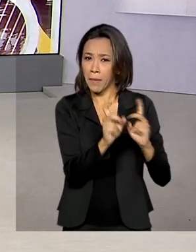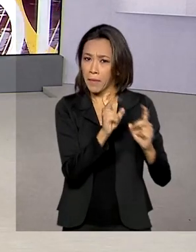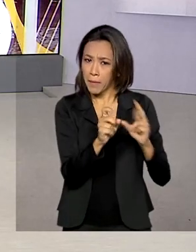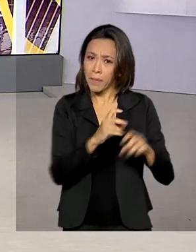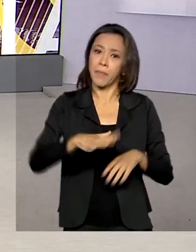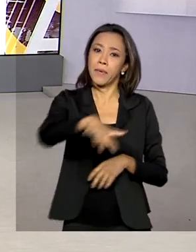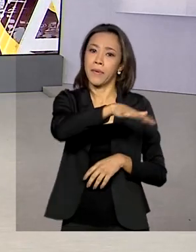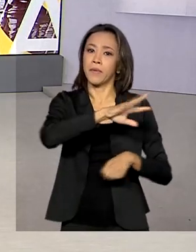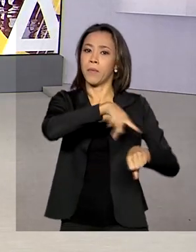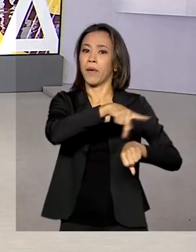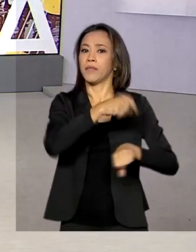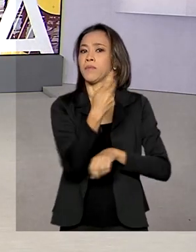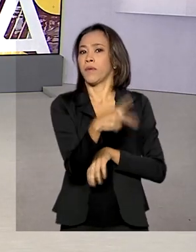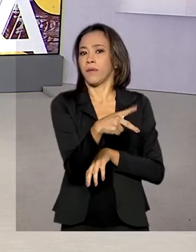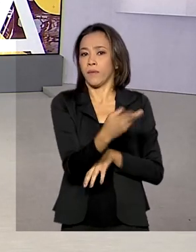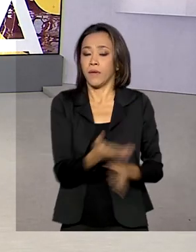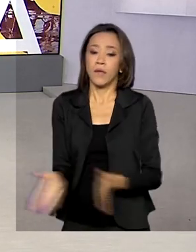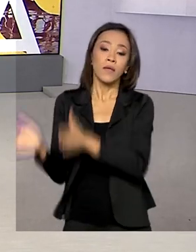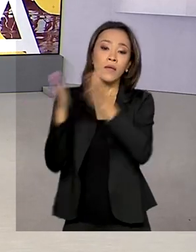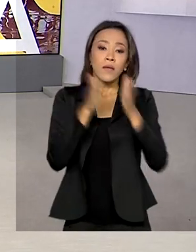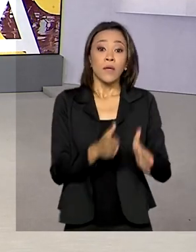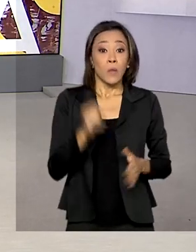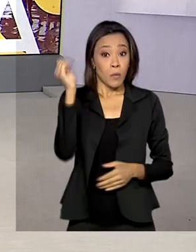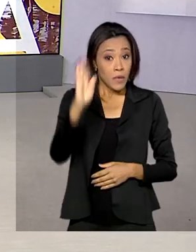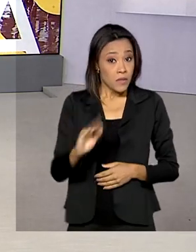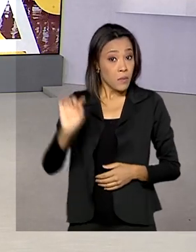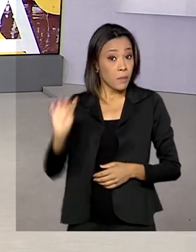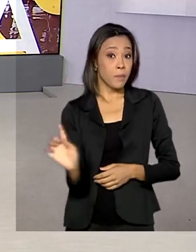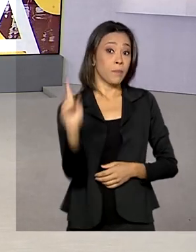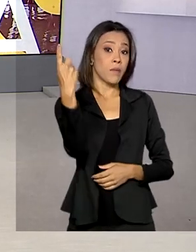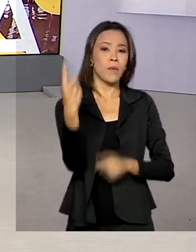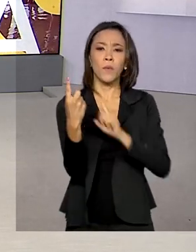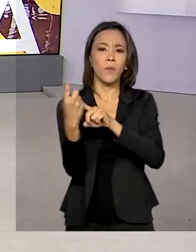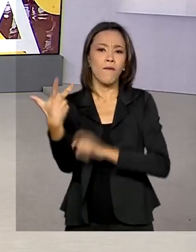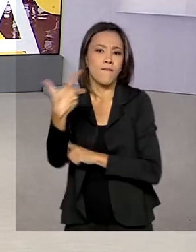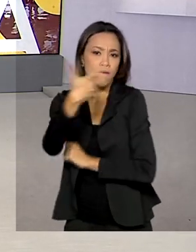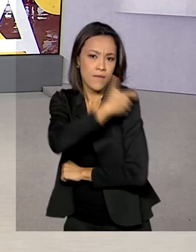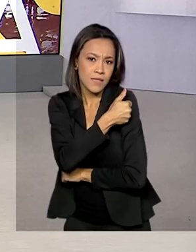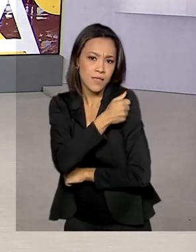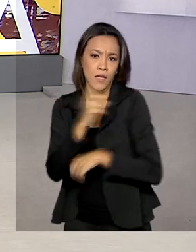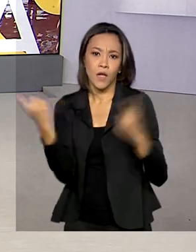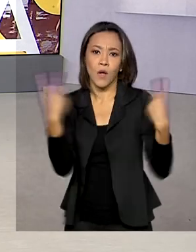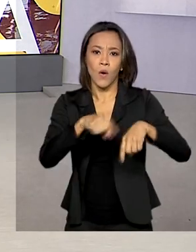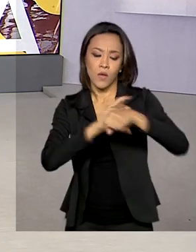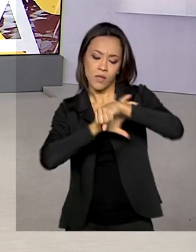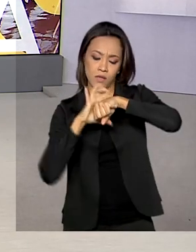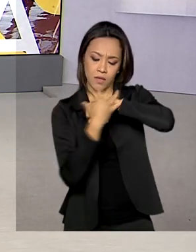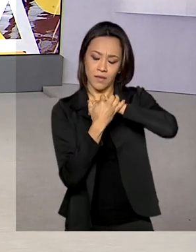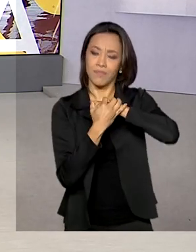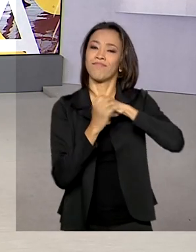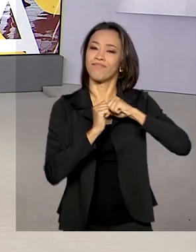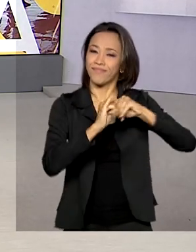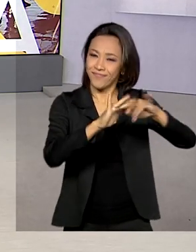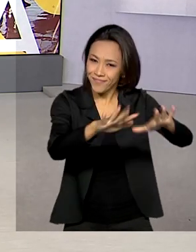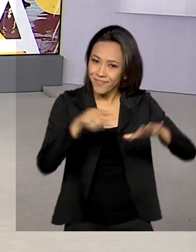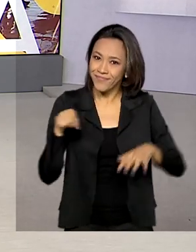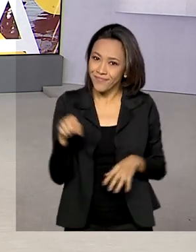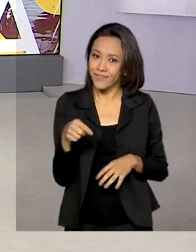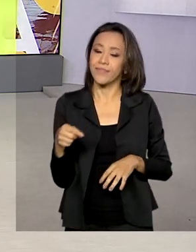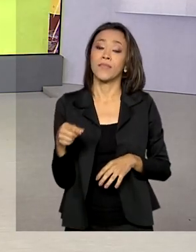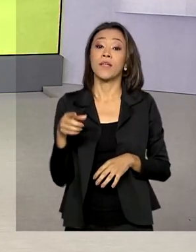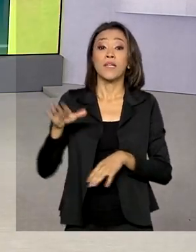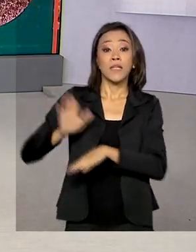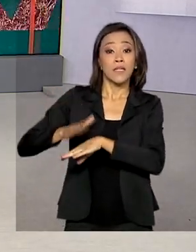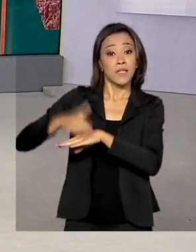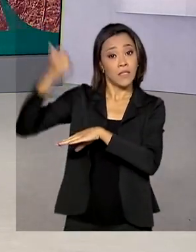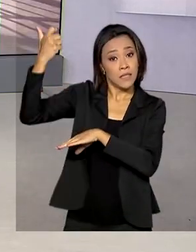O Brasil vai aderir à primeira vacina contra a Covid-19 que demonstrar eficácia e segurança. Segundo o